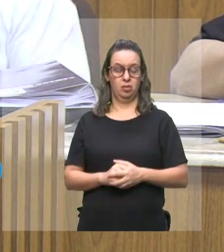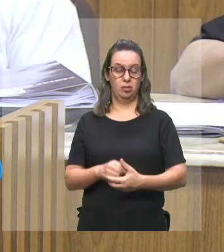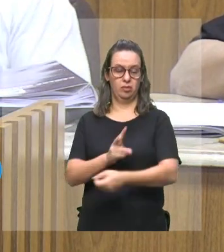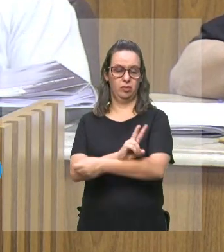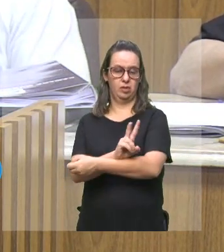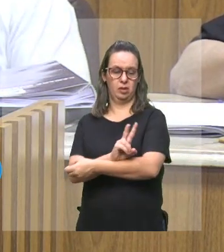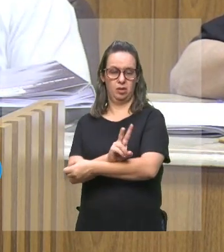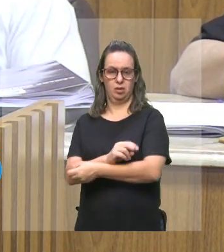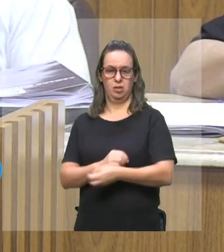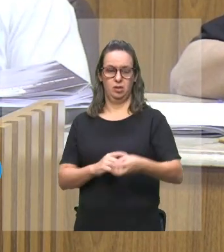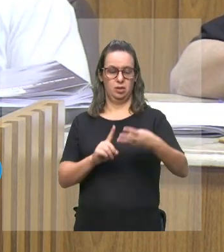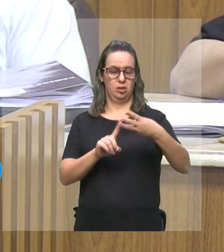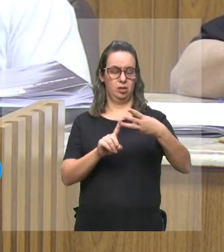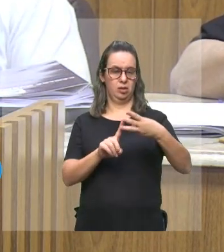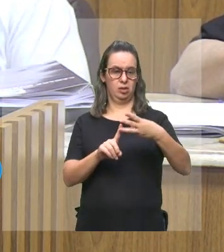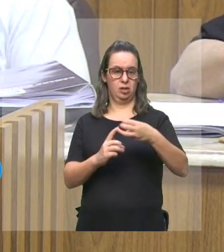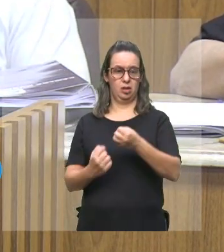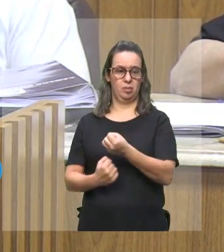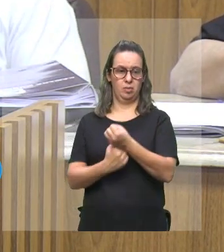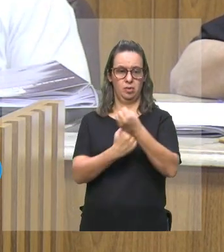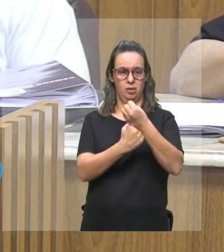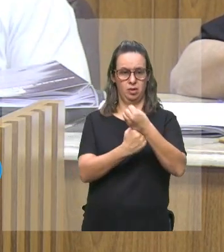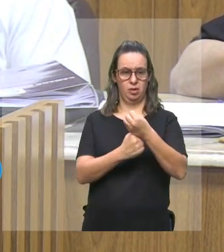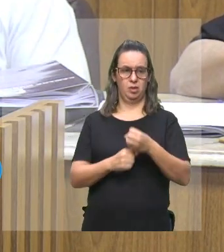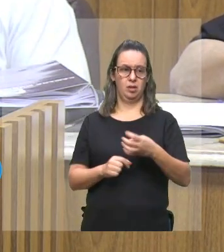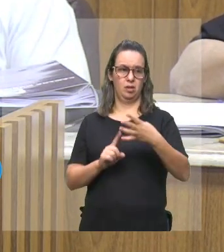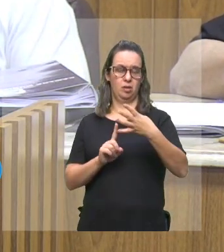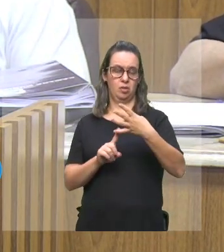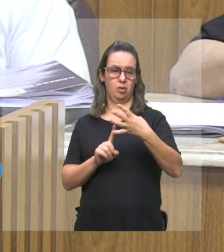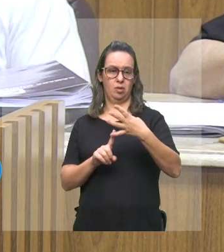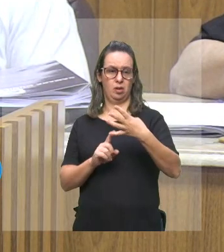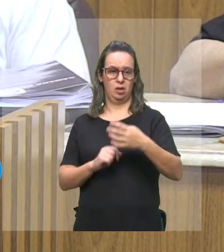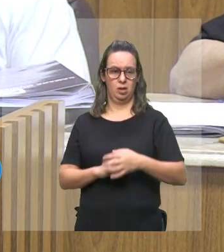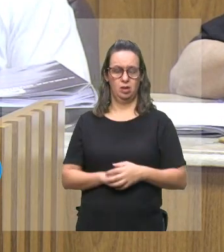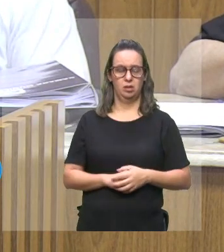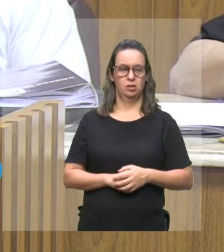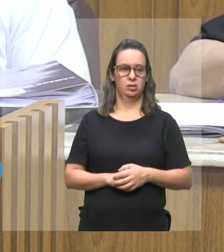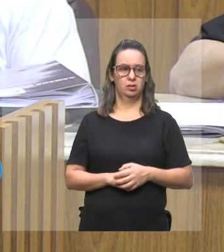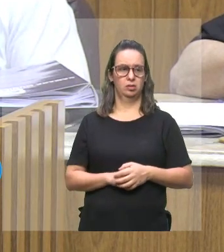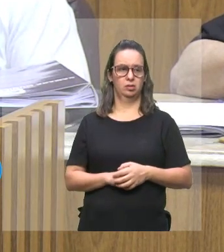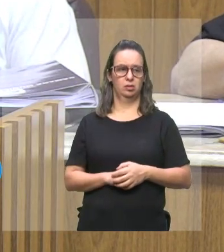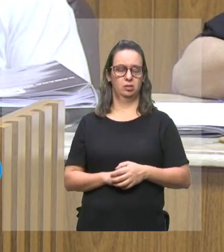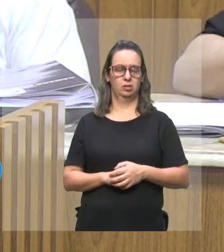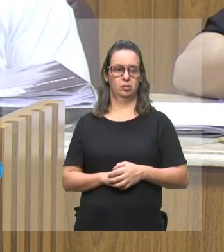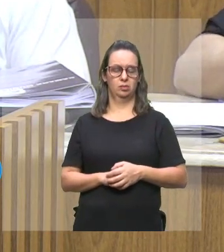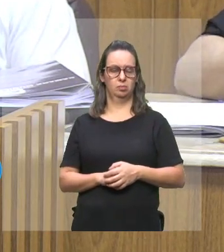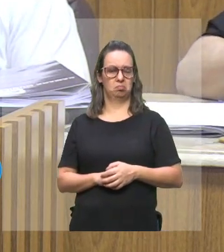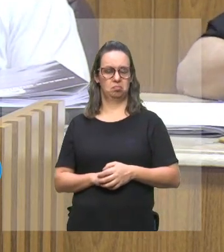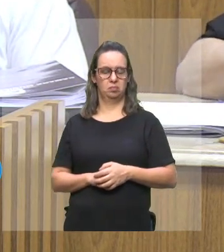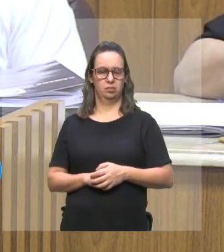julgadora. Função legislativa: cabe ao ocupante do cargo